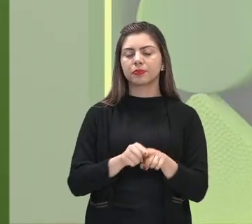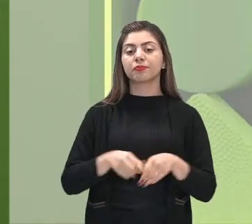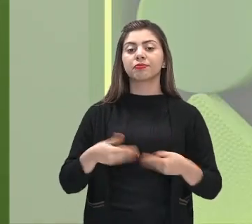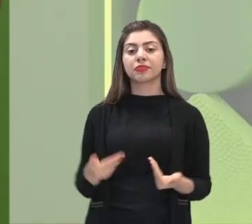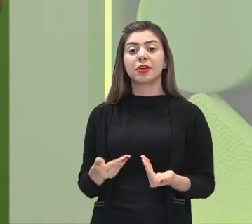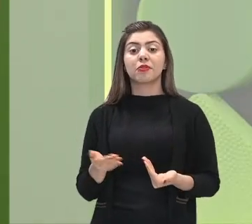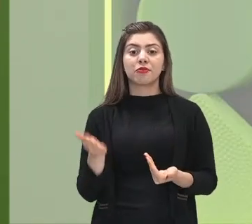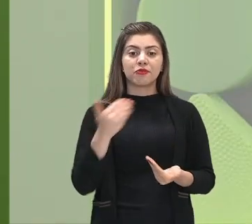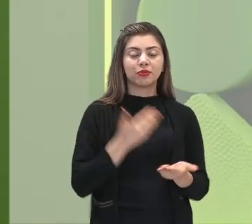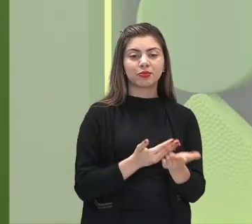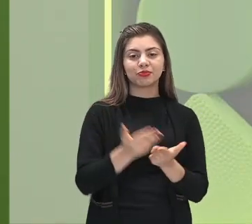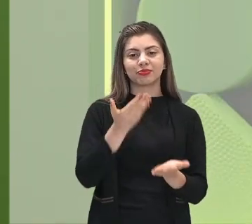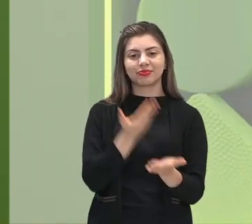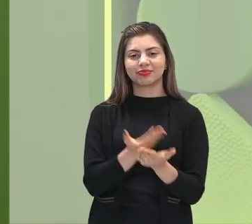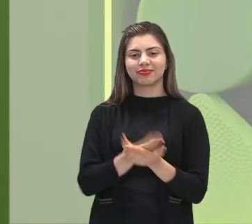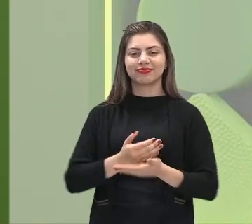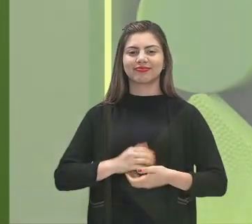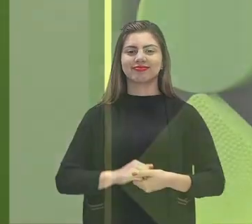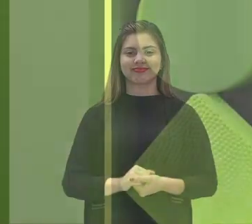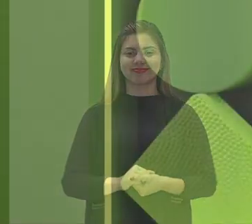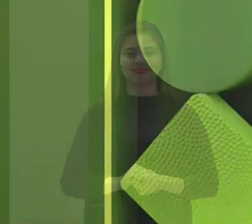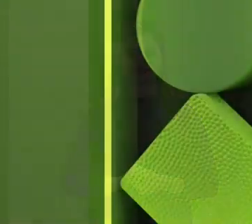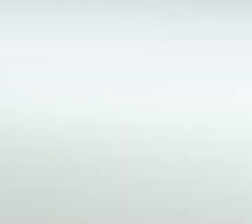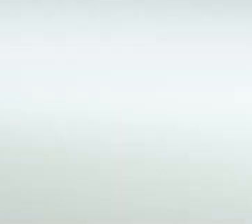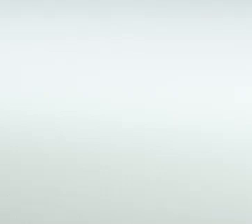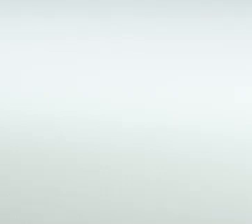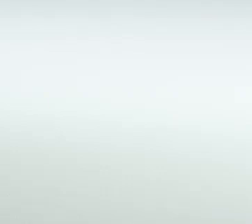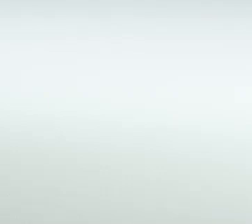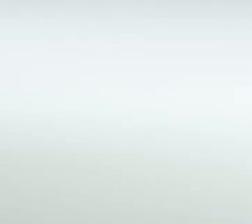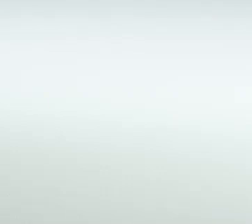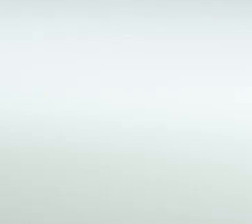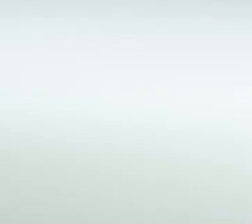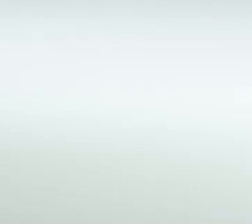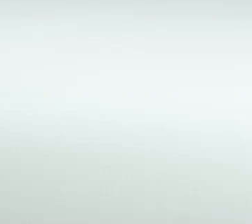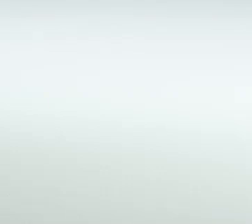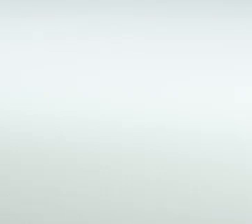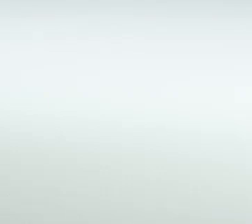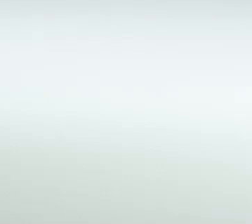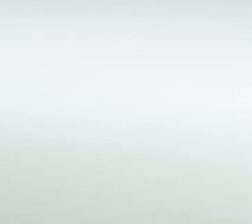então, pessoal. Vamos dar início então à nossa aula.